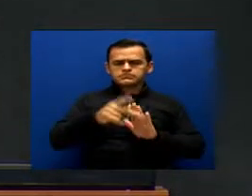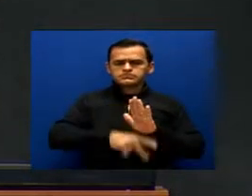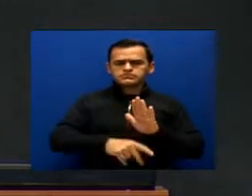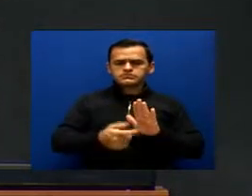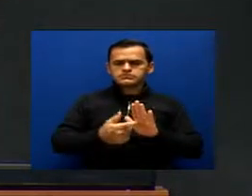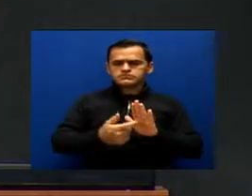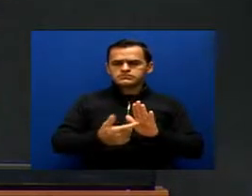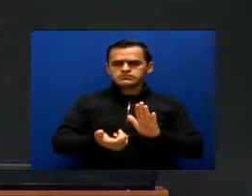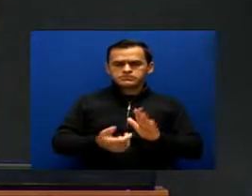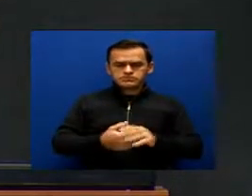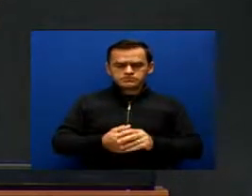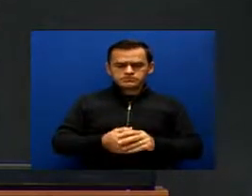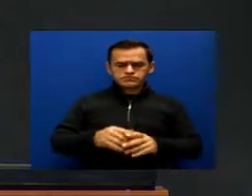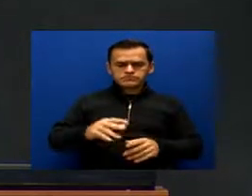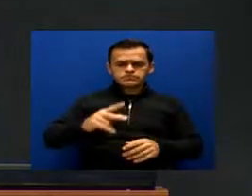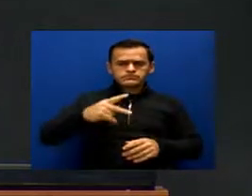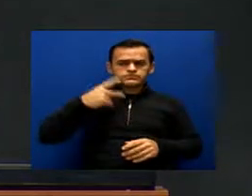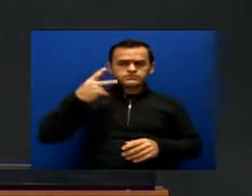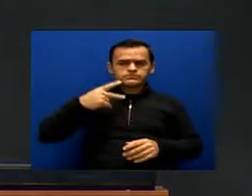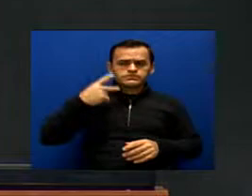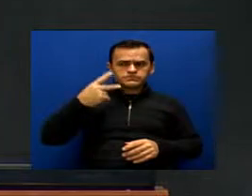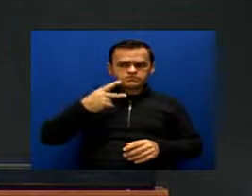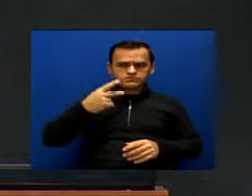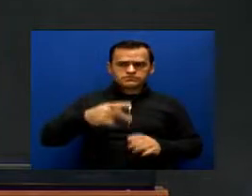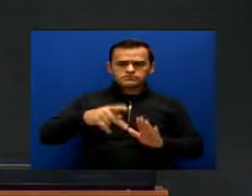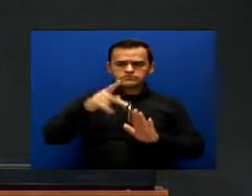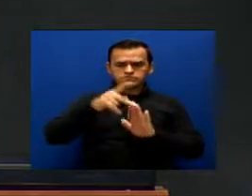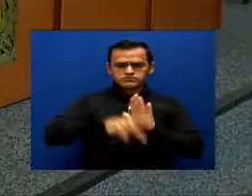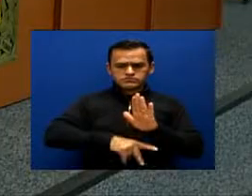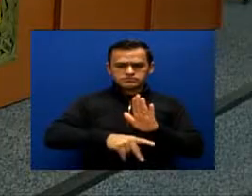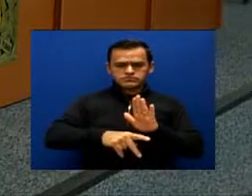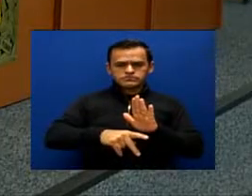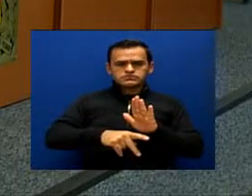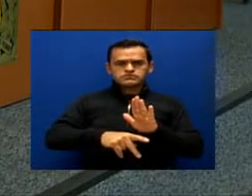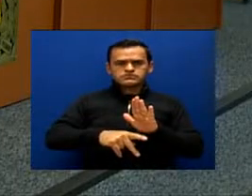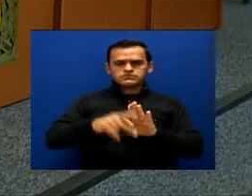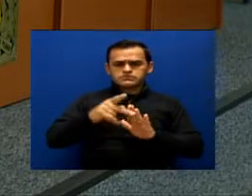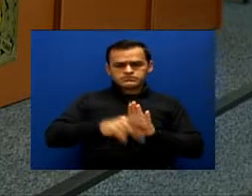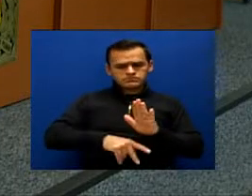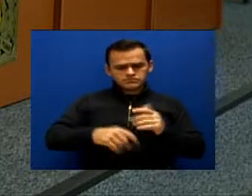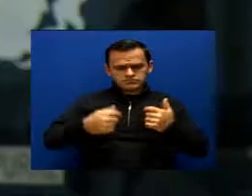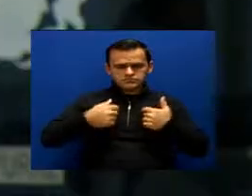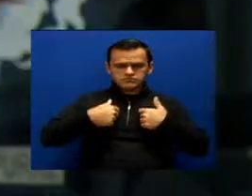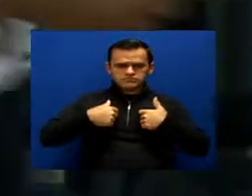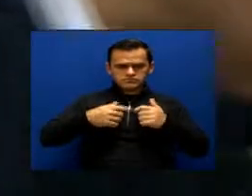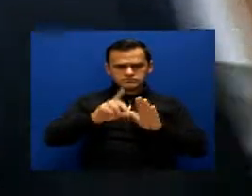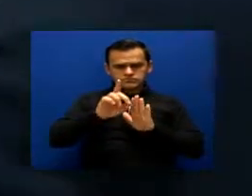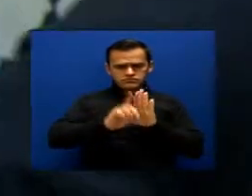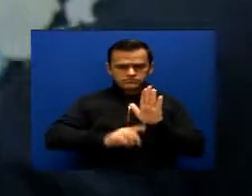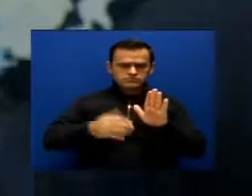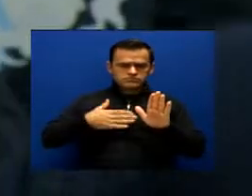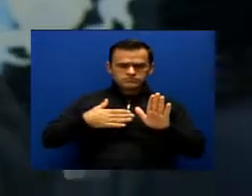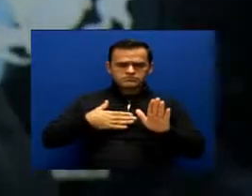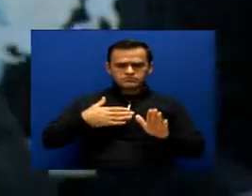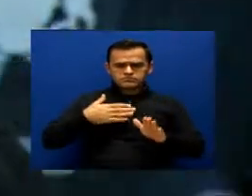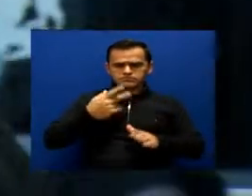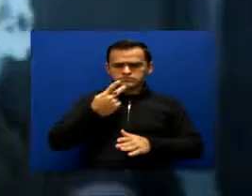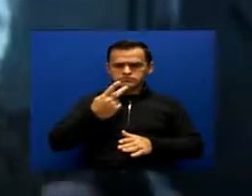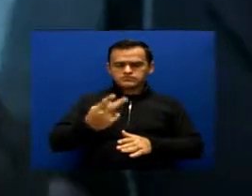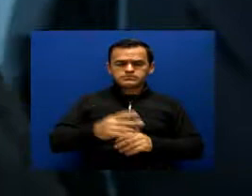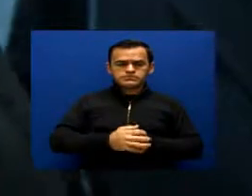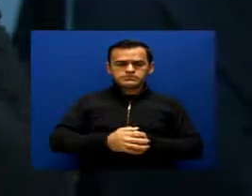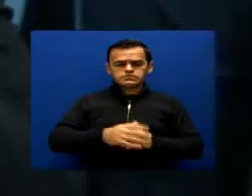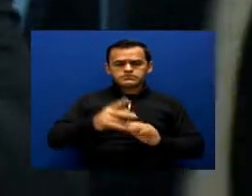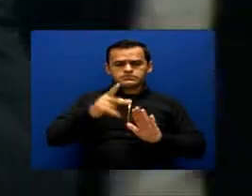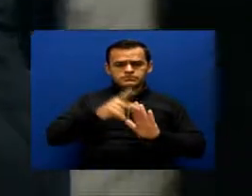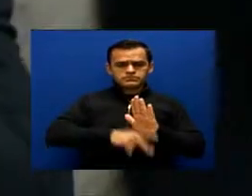né? Vereador. Pode falar, pode falar. Vereador, o projeto. Deixa eu só usar, exercer meu direito da palavra, por favor. O projeto, vereador,